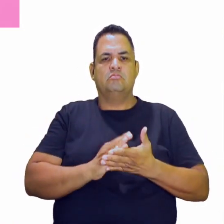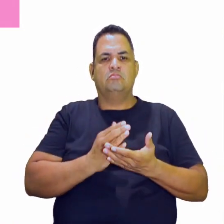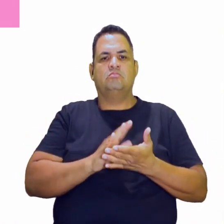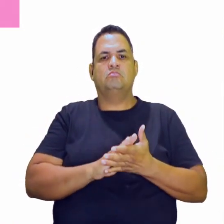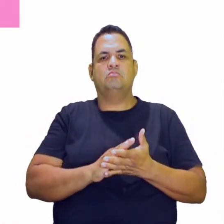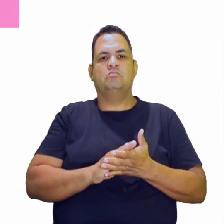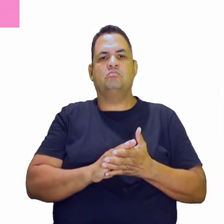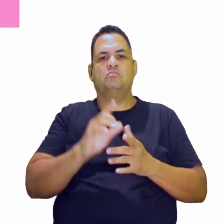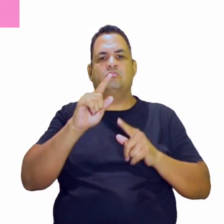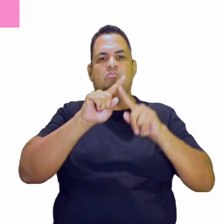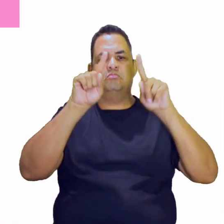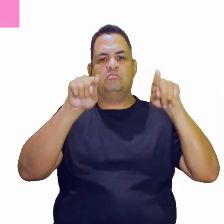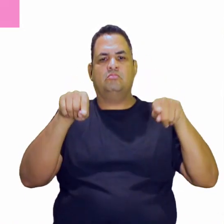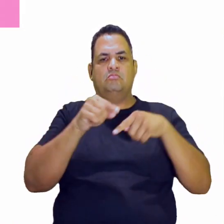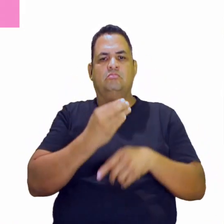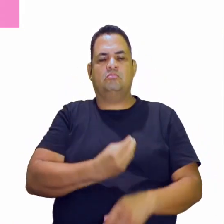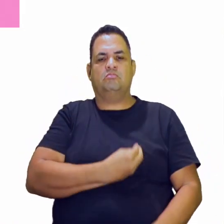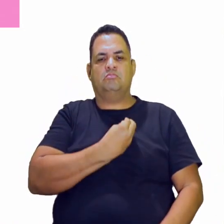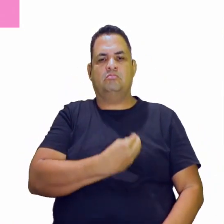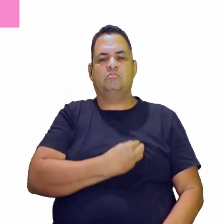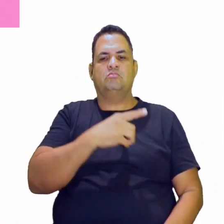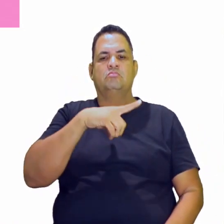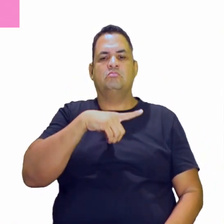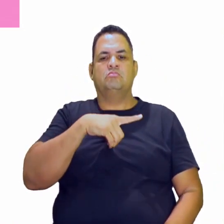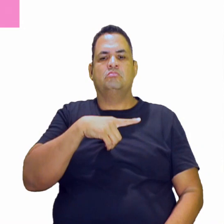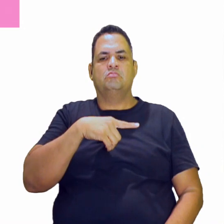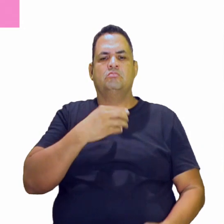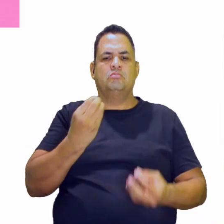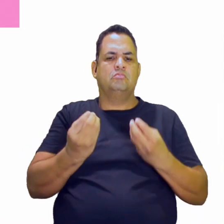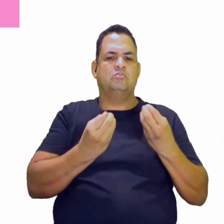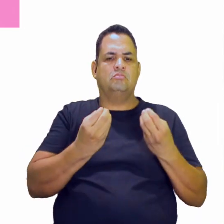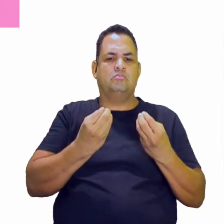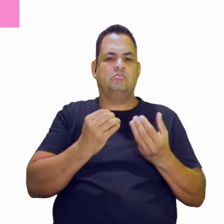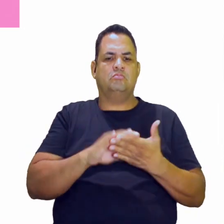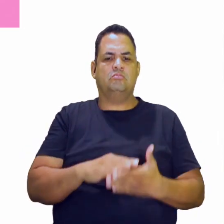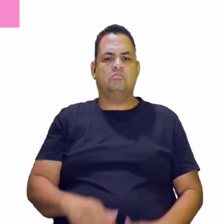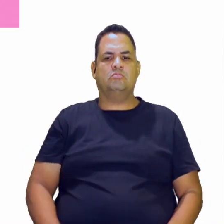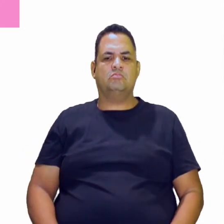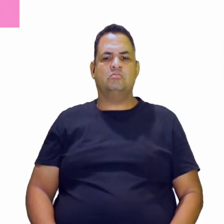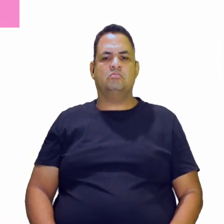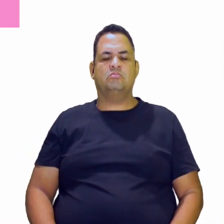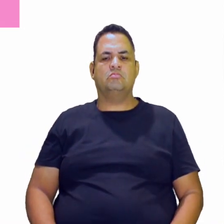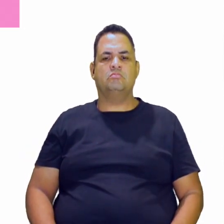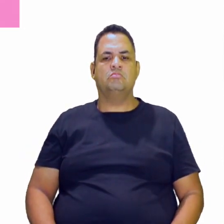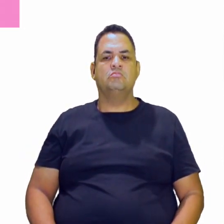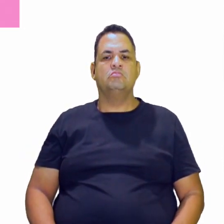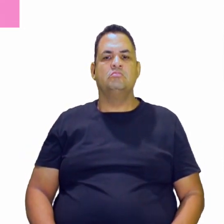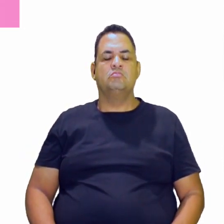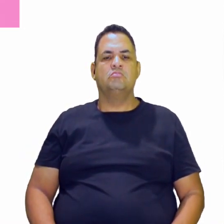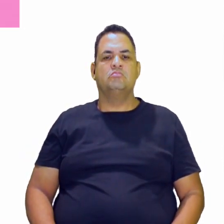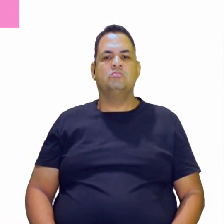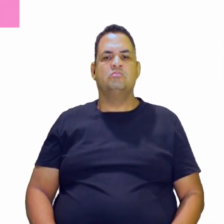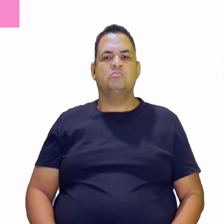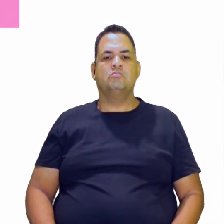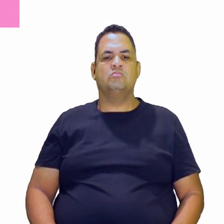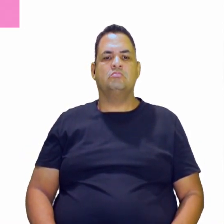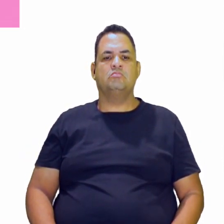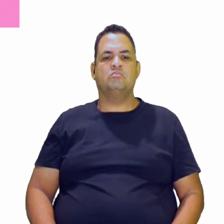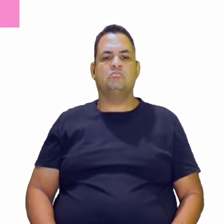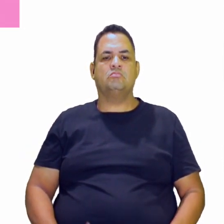vivo. Alguns estudantes têm dificuldade mas como assim quadro vivo? É a arte que você usa o próprio